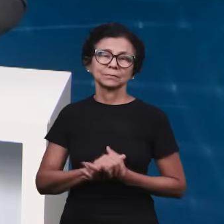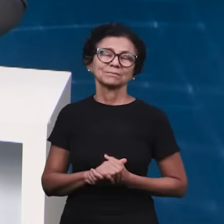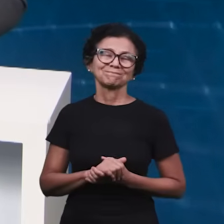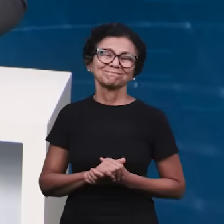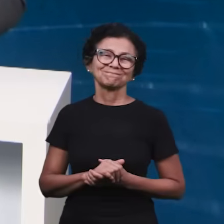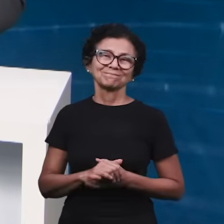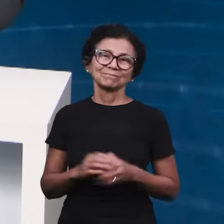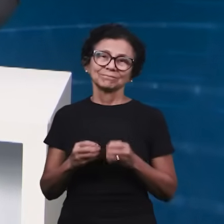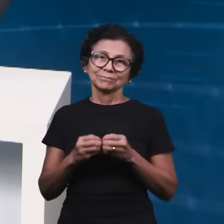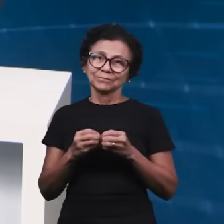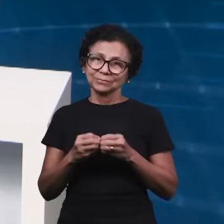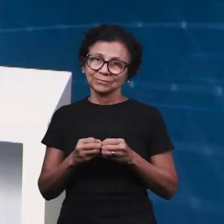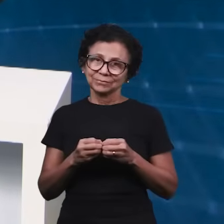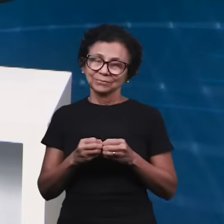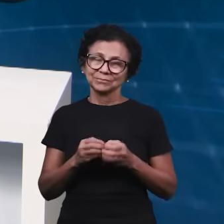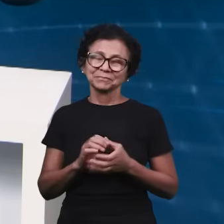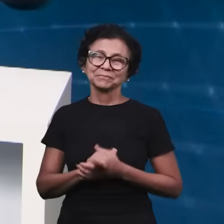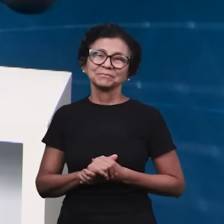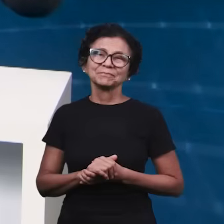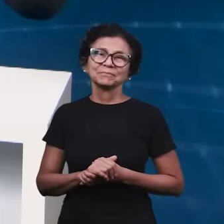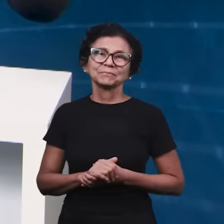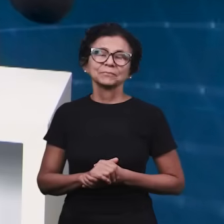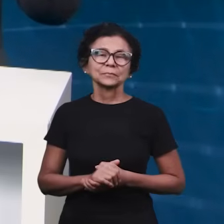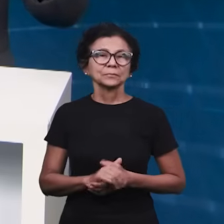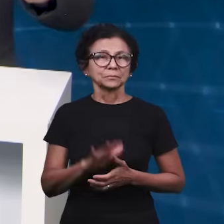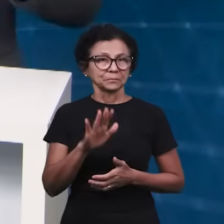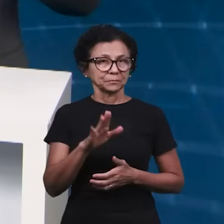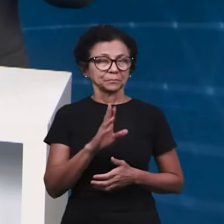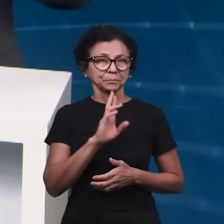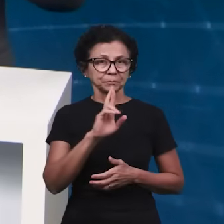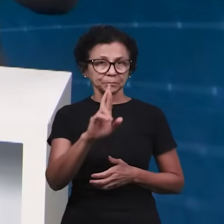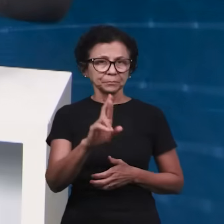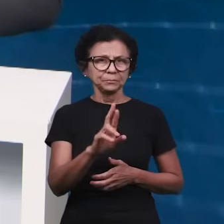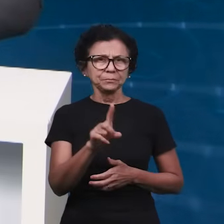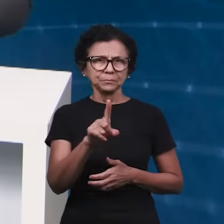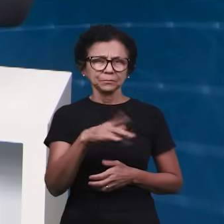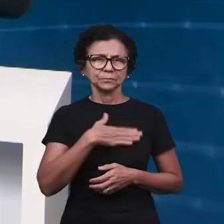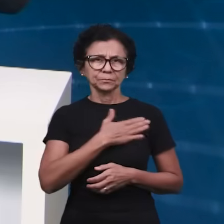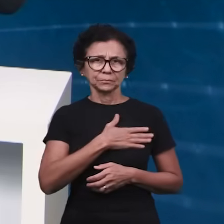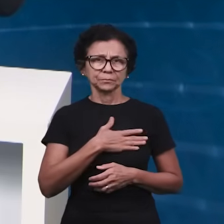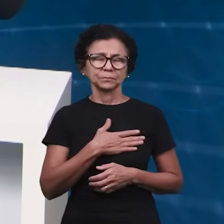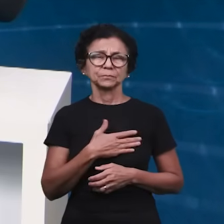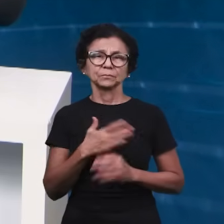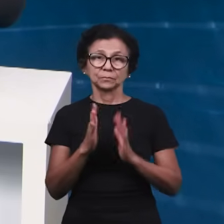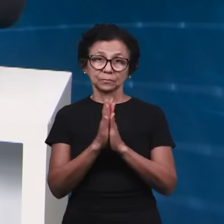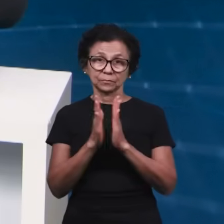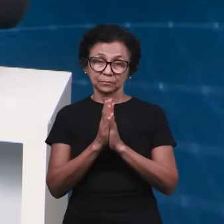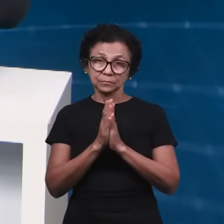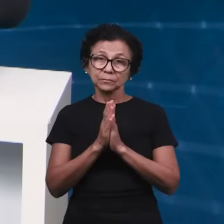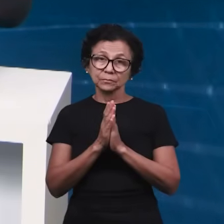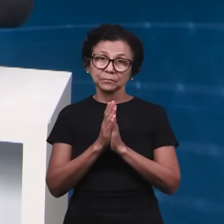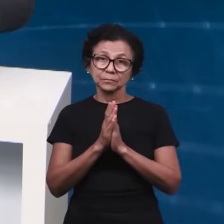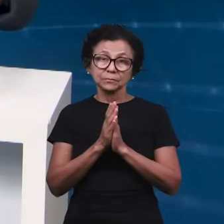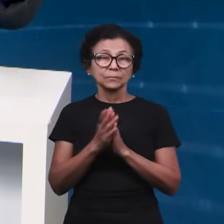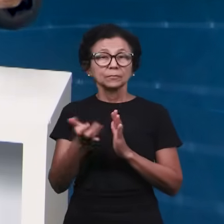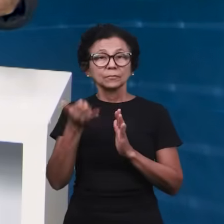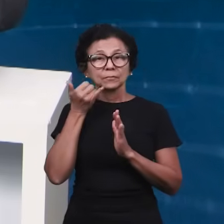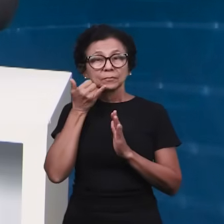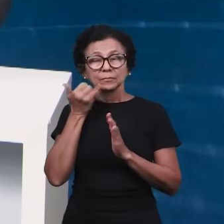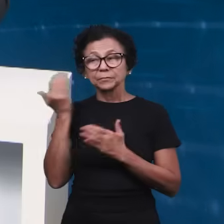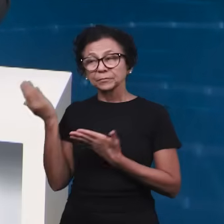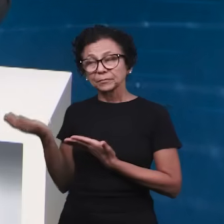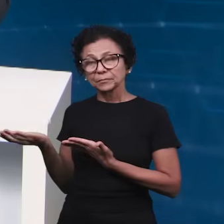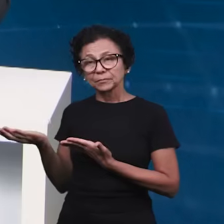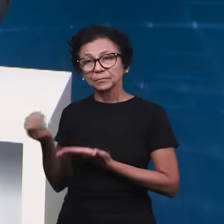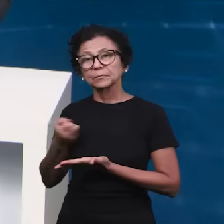de você. Bom, para você que precisa de oração, deixa eu te dar um recado aqui. Você gostaria de receber uma oração? Ligue agora para